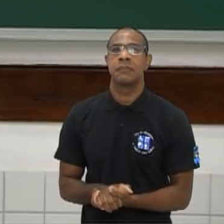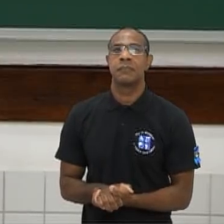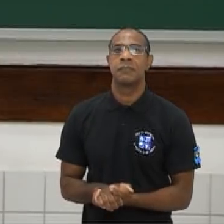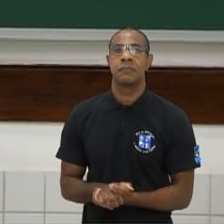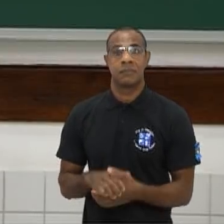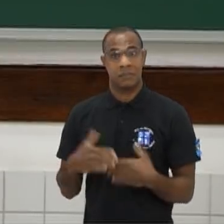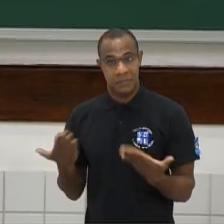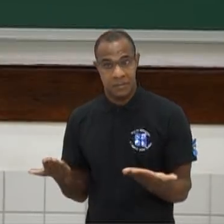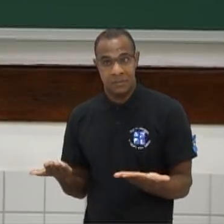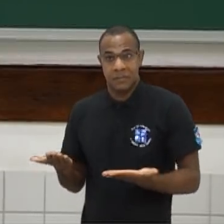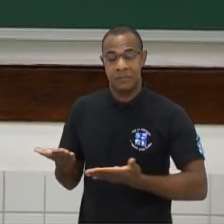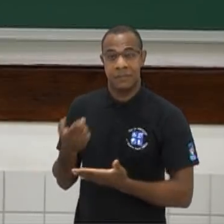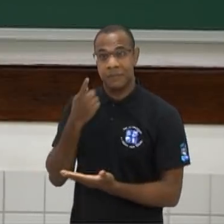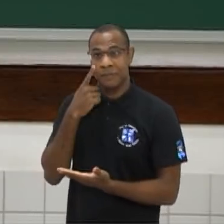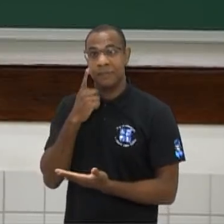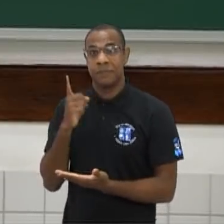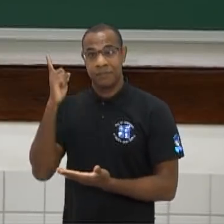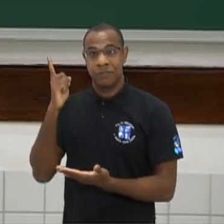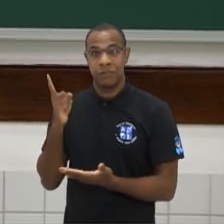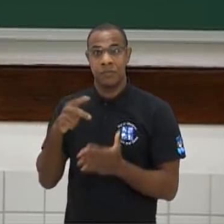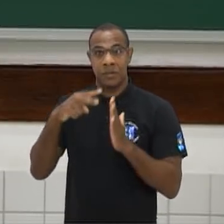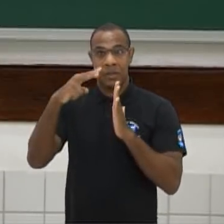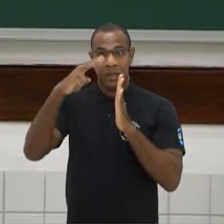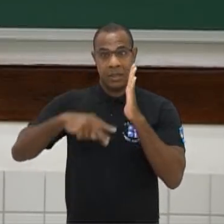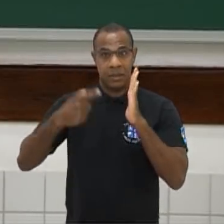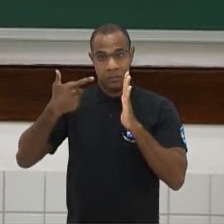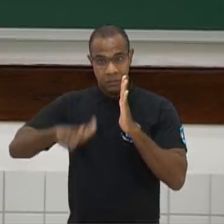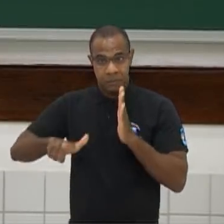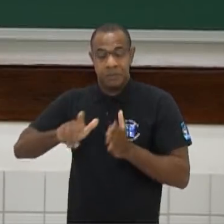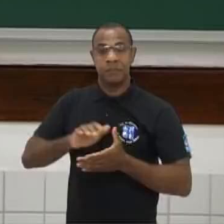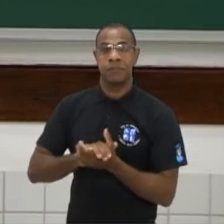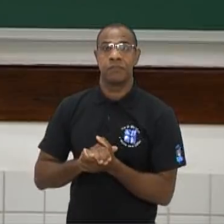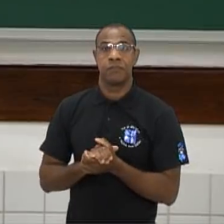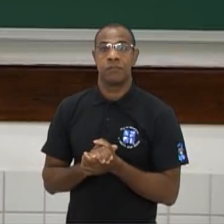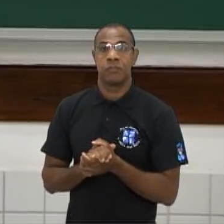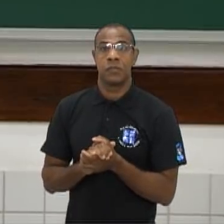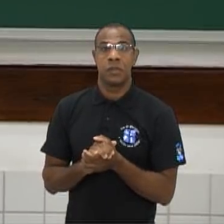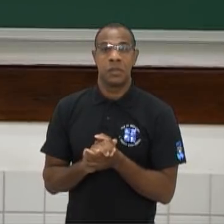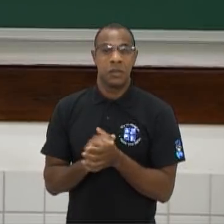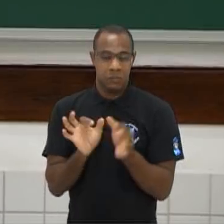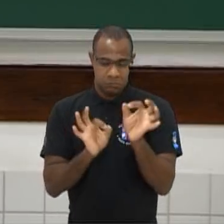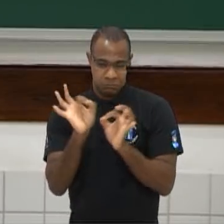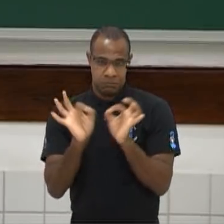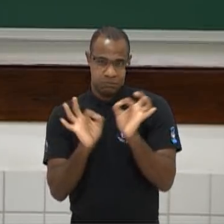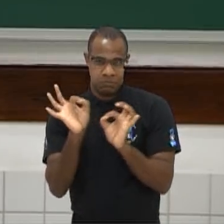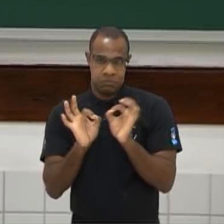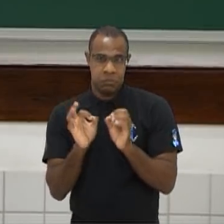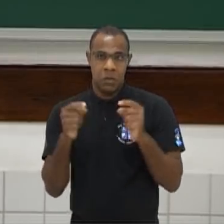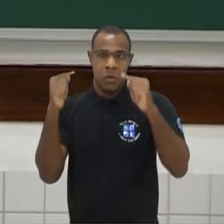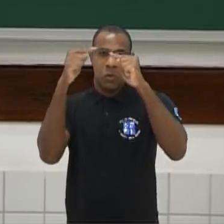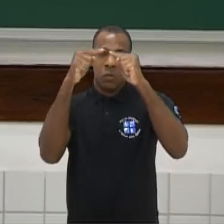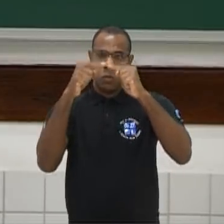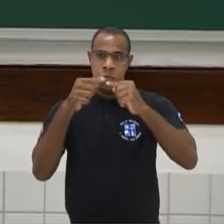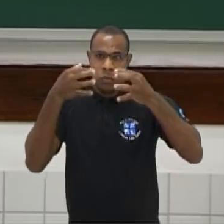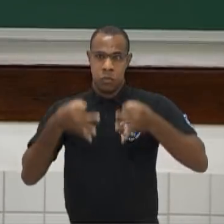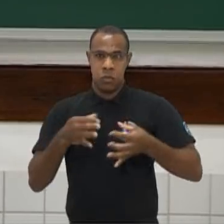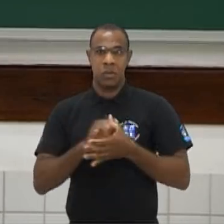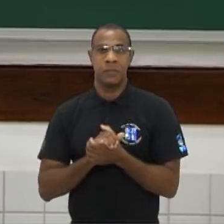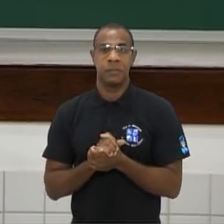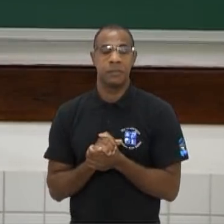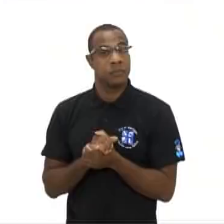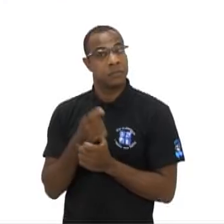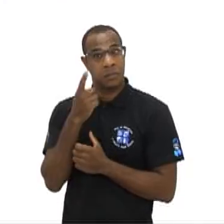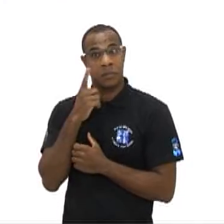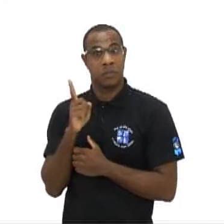Vamos lá então, prezados estudantes, vamos reler as alternativas ali, adequando o termo coerente. Então me acompanhe na tela.